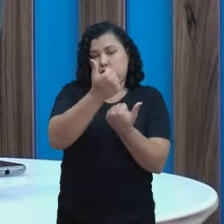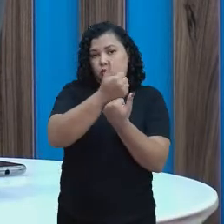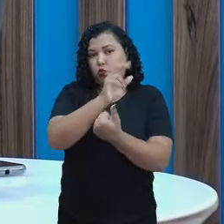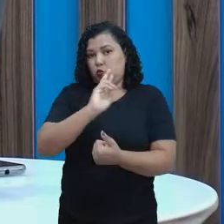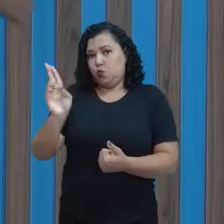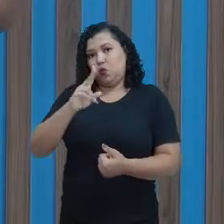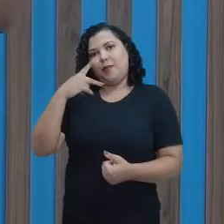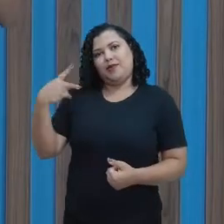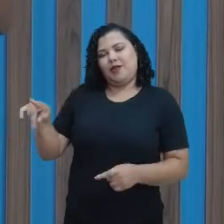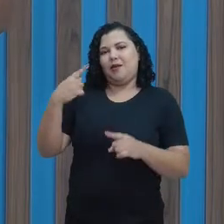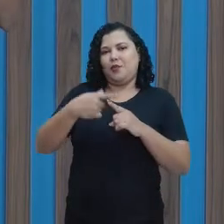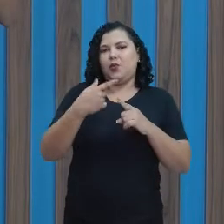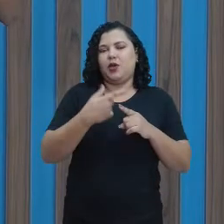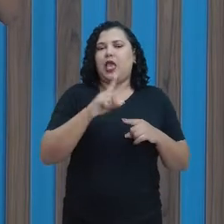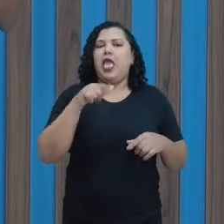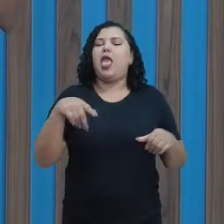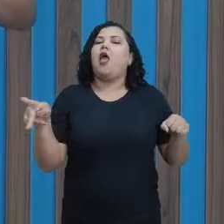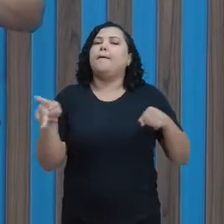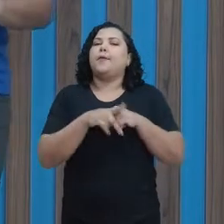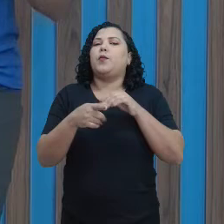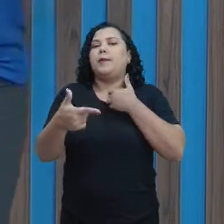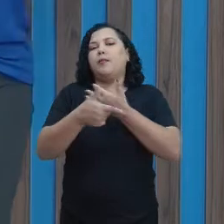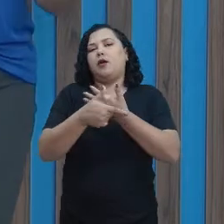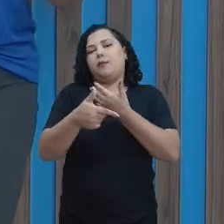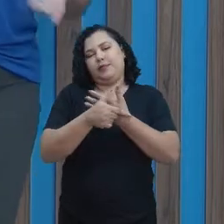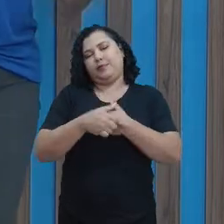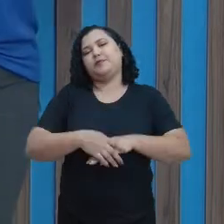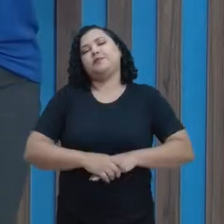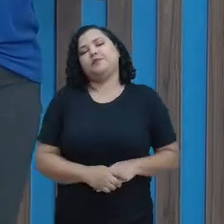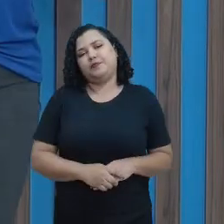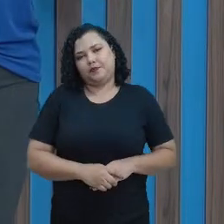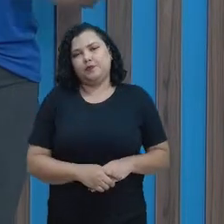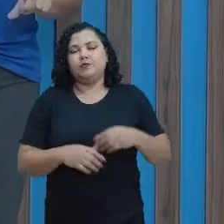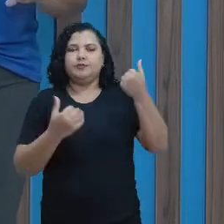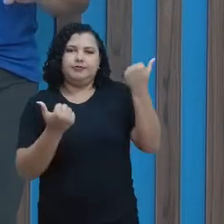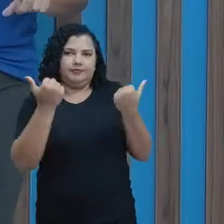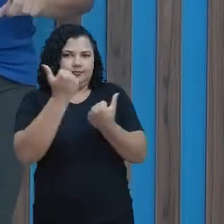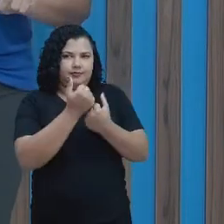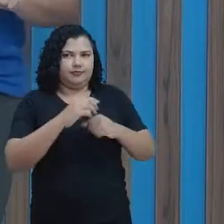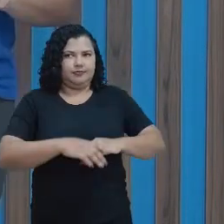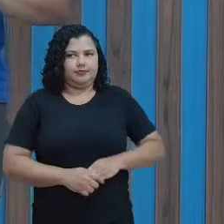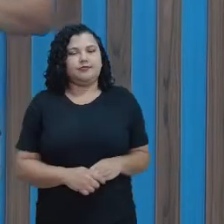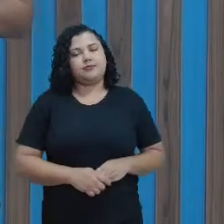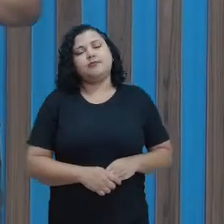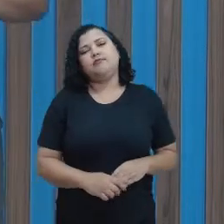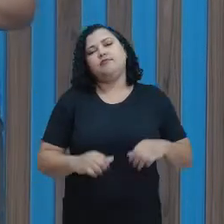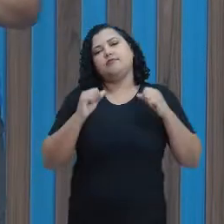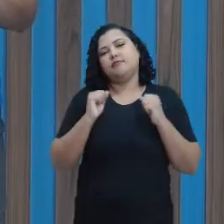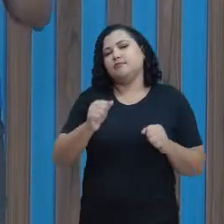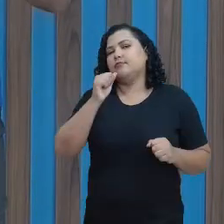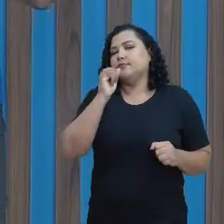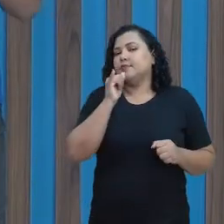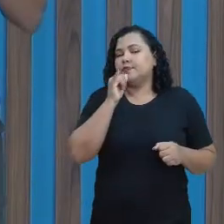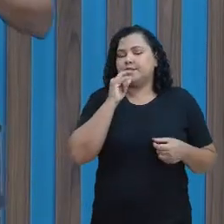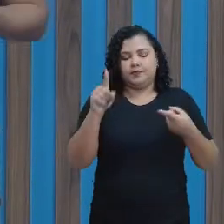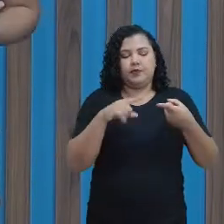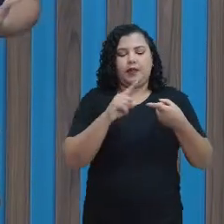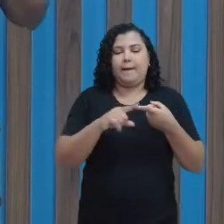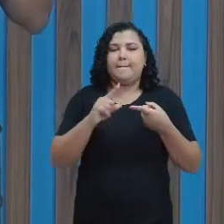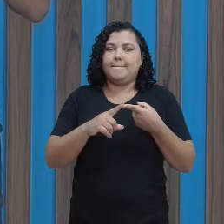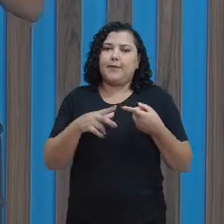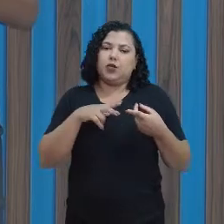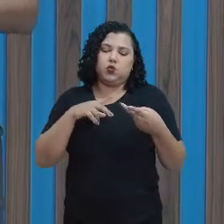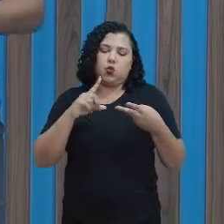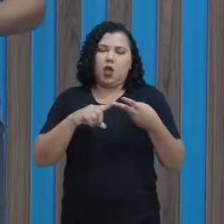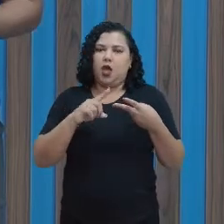nome, porque esta é a função dos pronomes também, a substituição. Então, eles podem ser classificados em pronomes